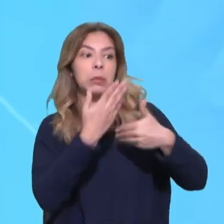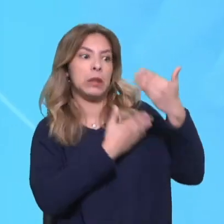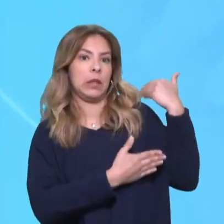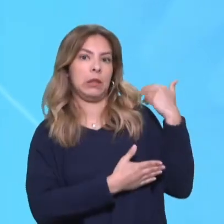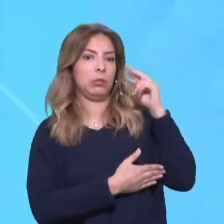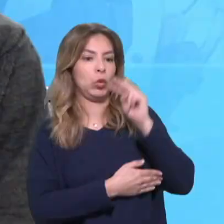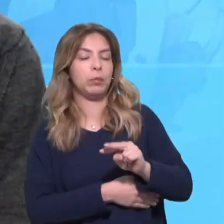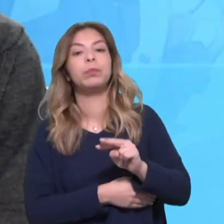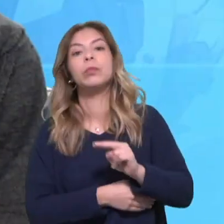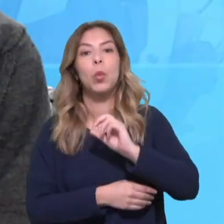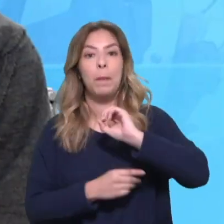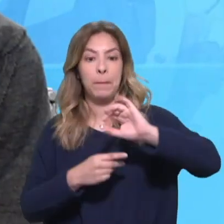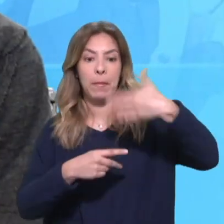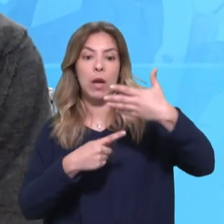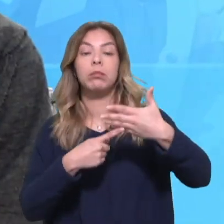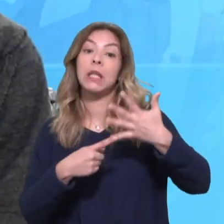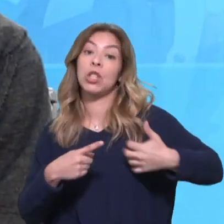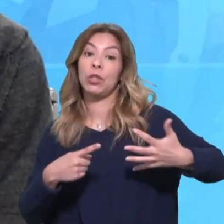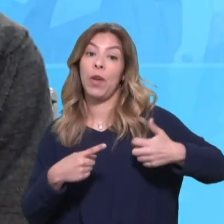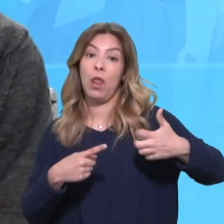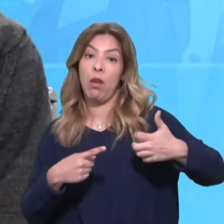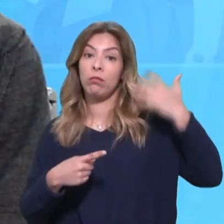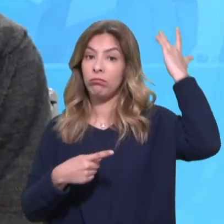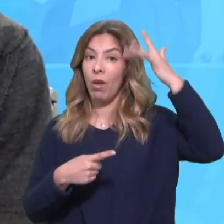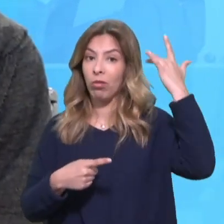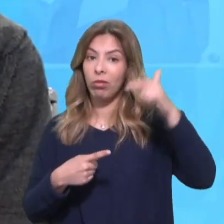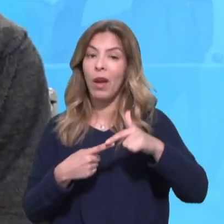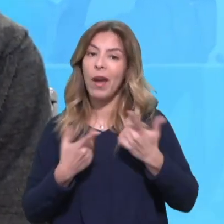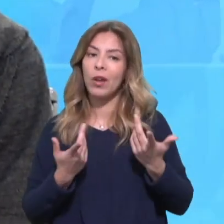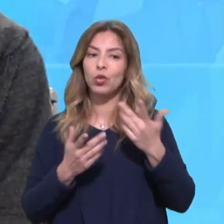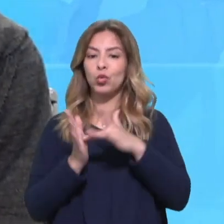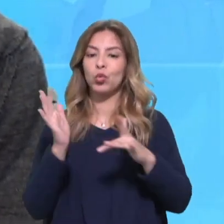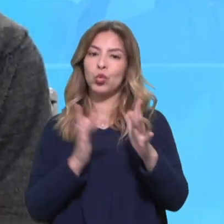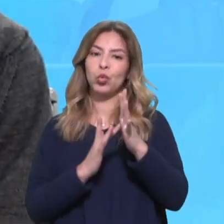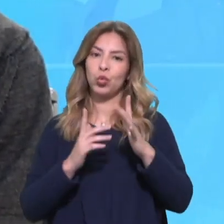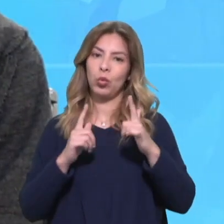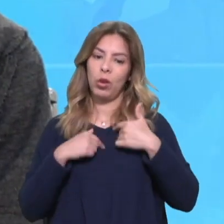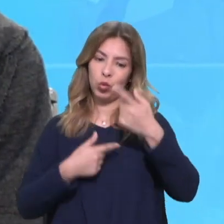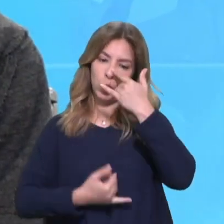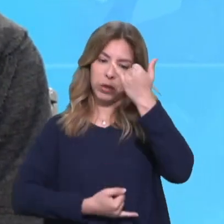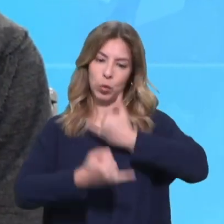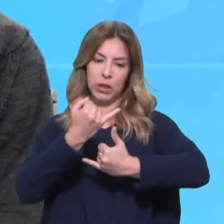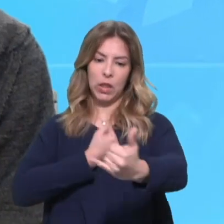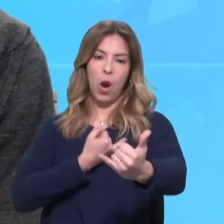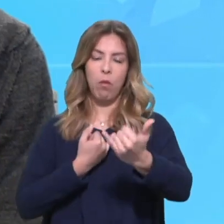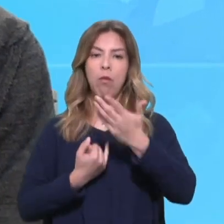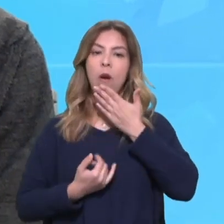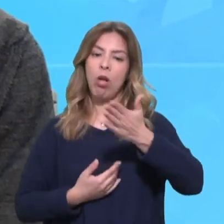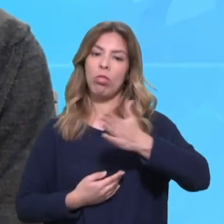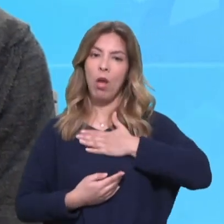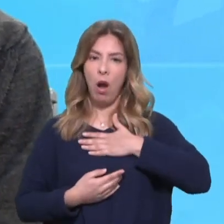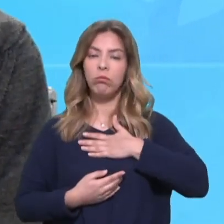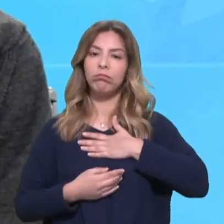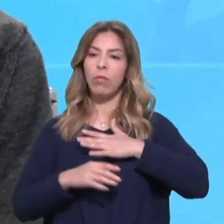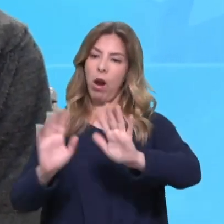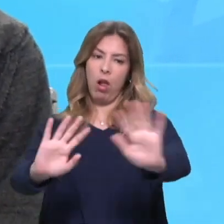Primeiro dia do Tríduo Pascal, Sexta-feira Santa, a entrega de Jesus por nós, a sua paixão e morte. Então, e